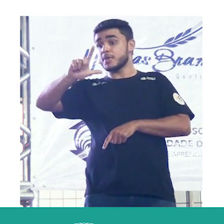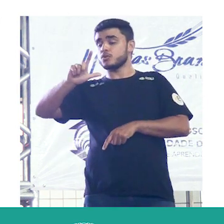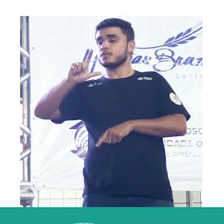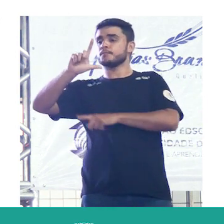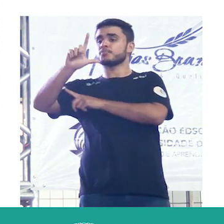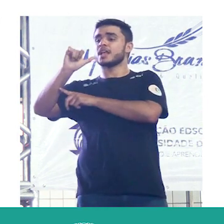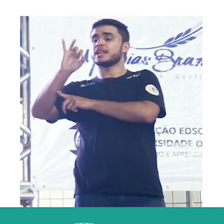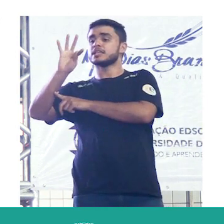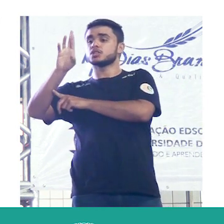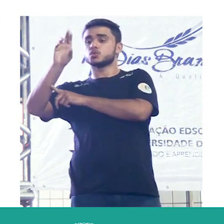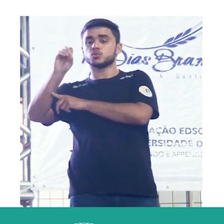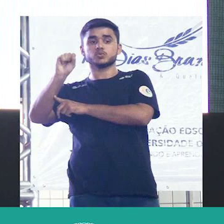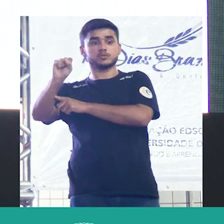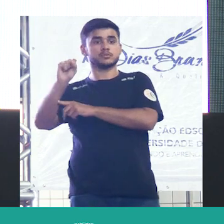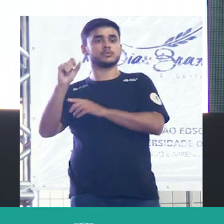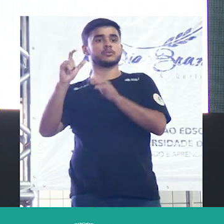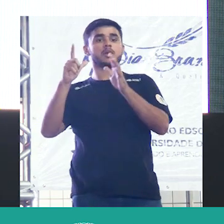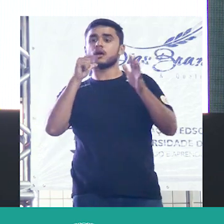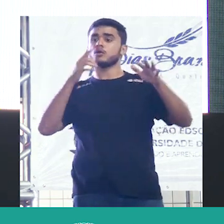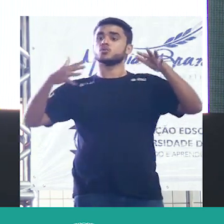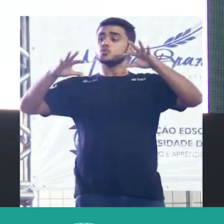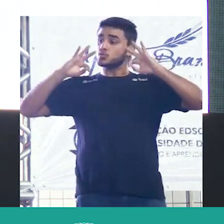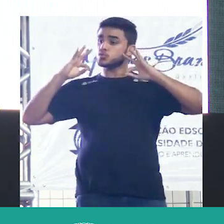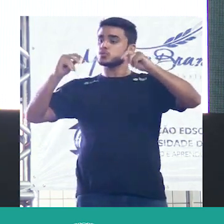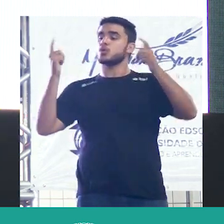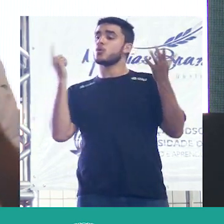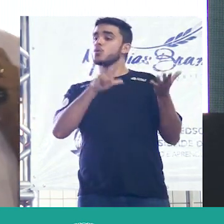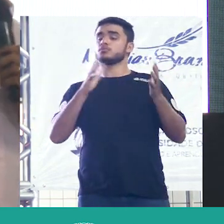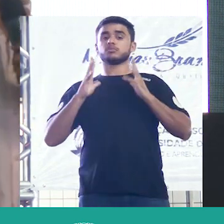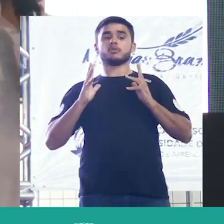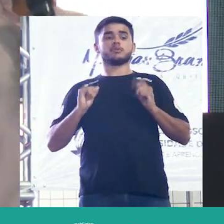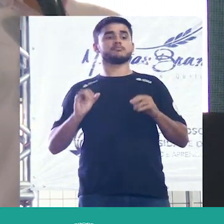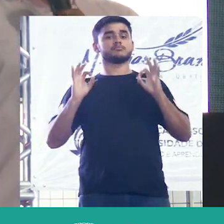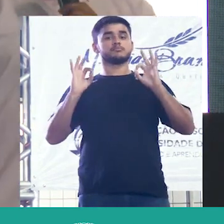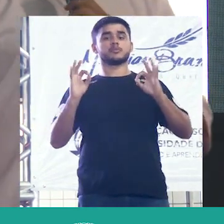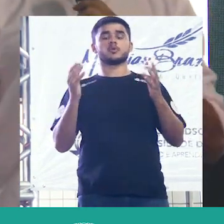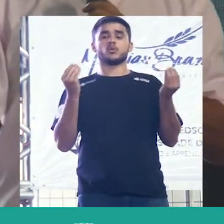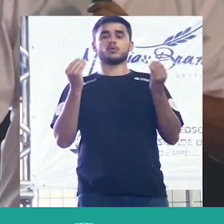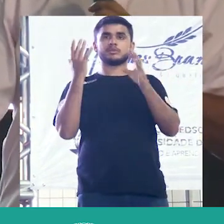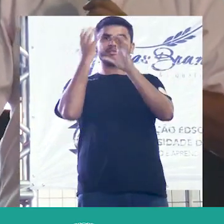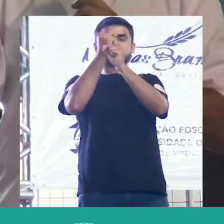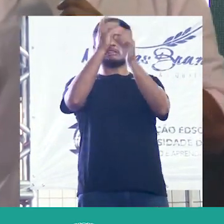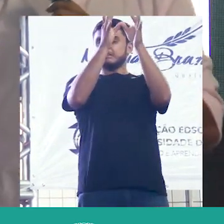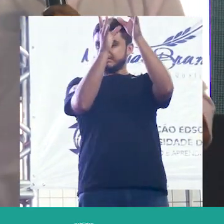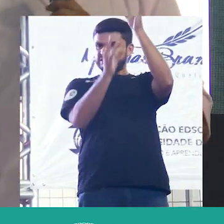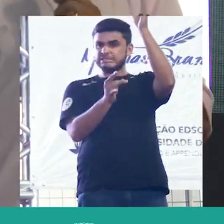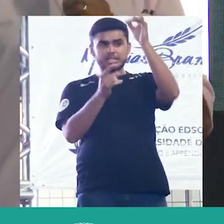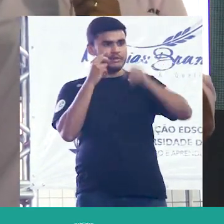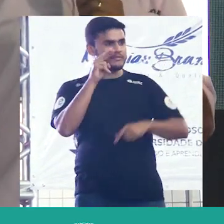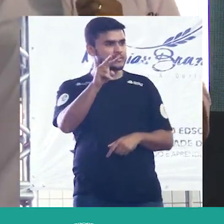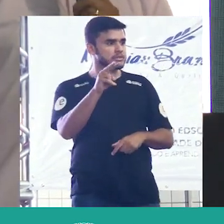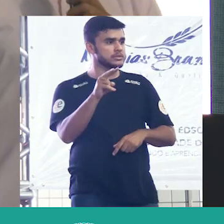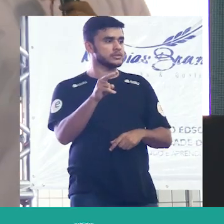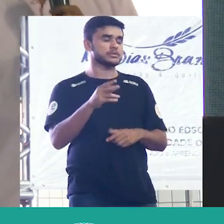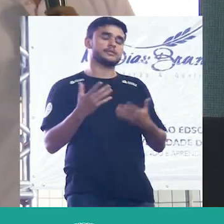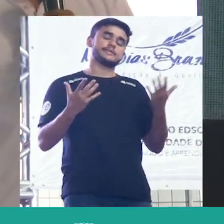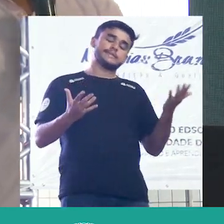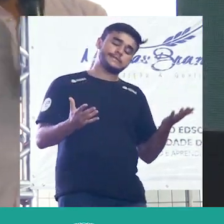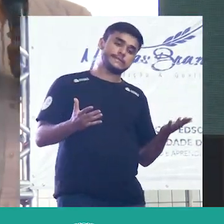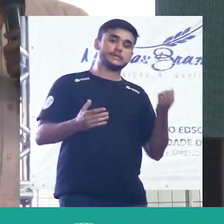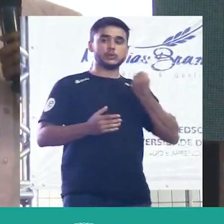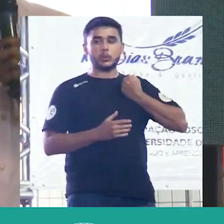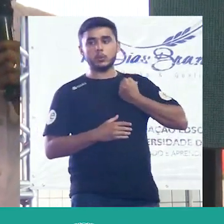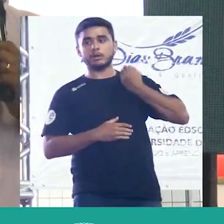todas as partículas em suspensão sejam precipitadas, é mais próxima de... Você viu que o texto é longo, né, pessoal? Muito